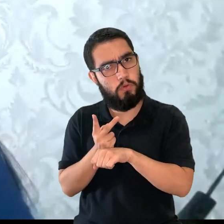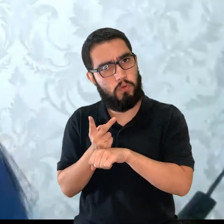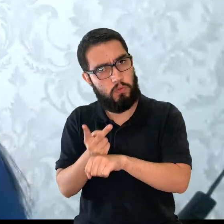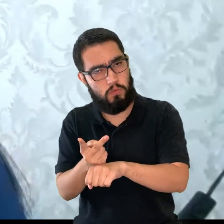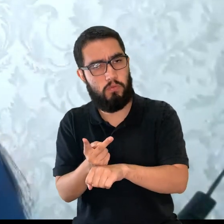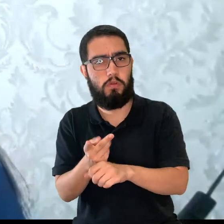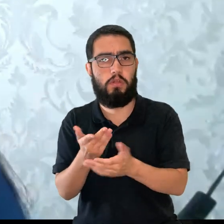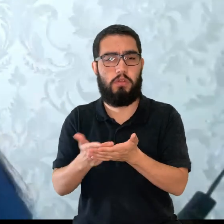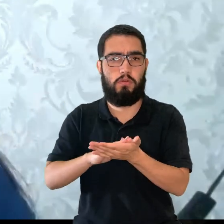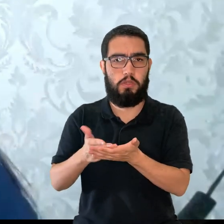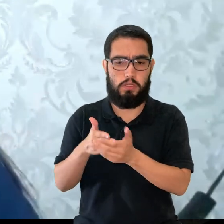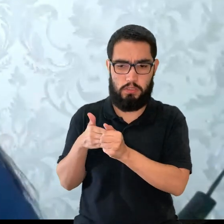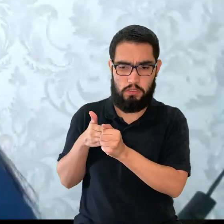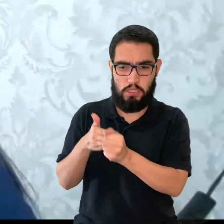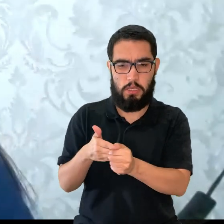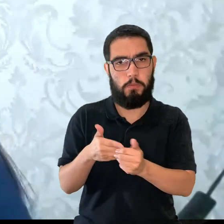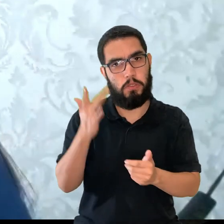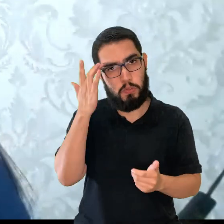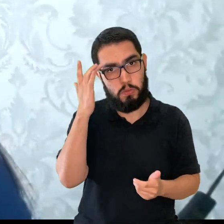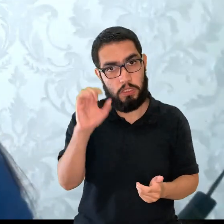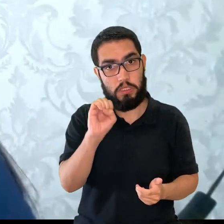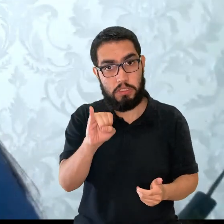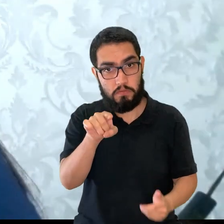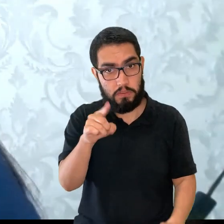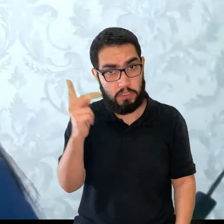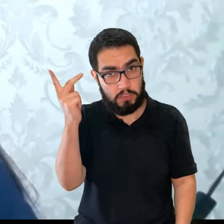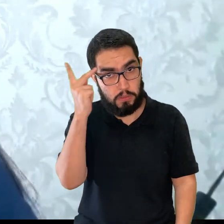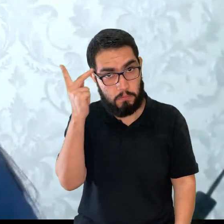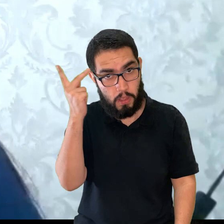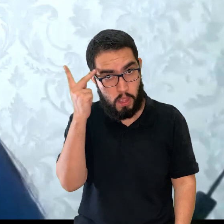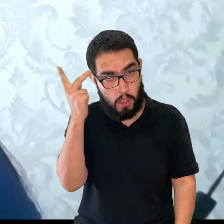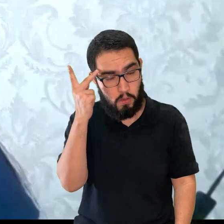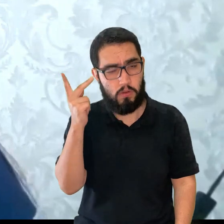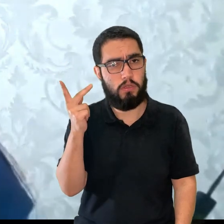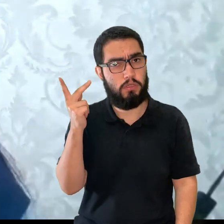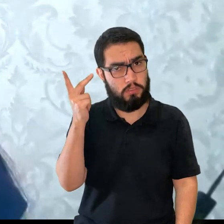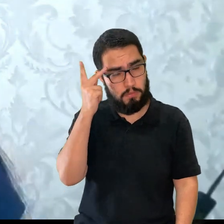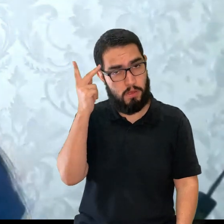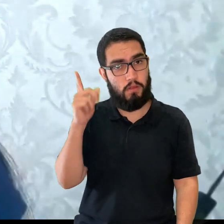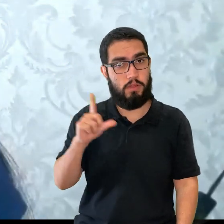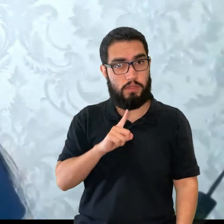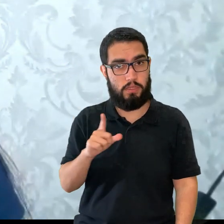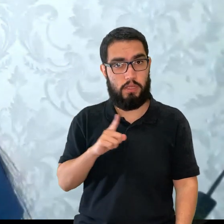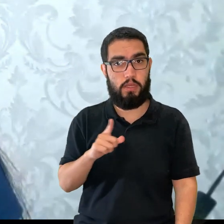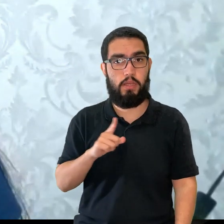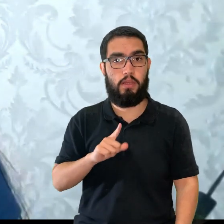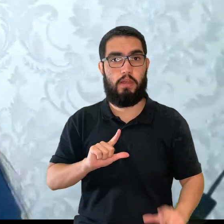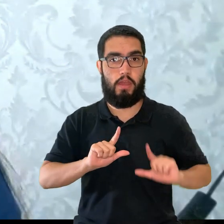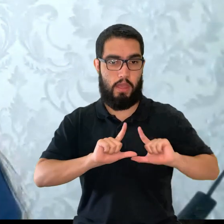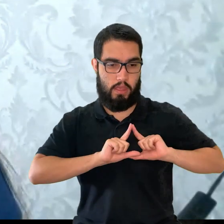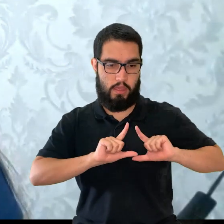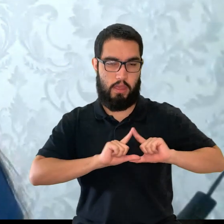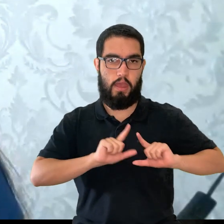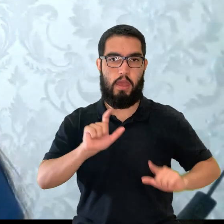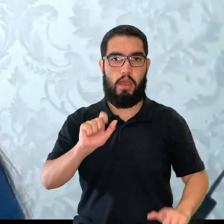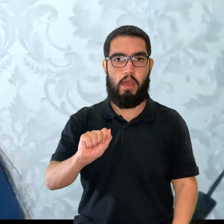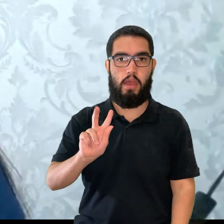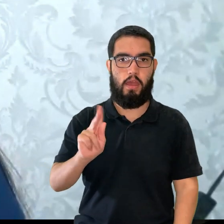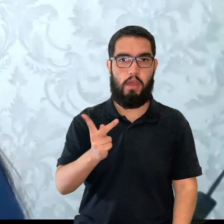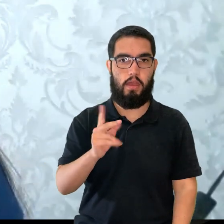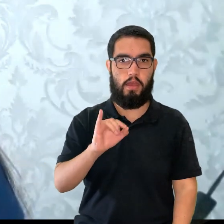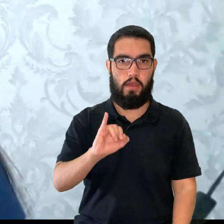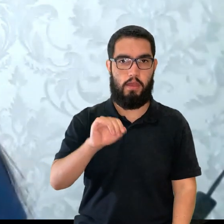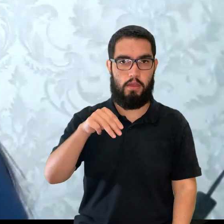procure a formação do guia intérprete. Eu não sei se você é de São Paulo, né? Em São Paulo a gente tem a RIMSA, que fica na